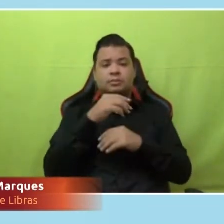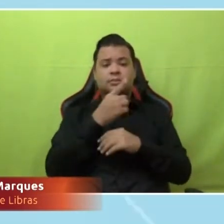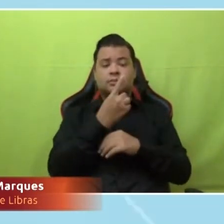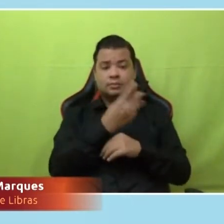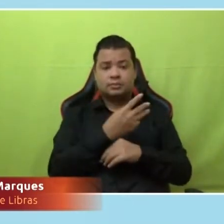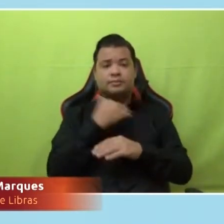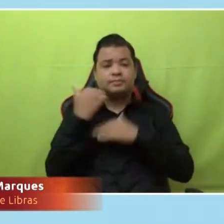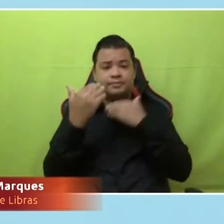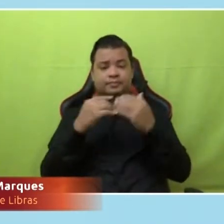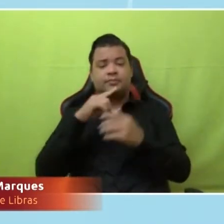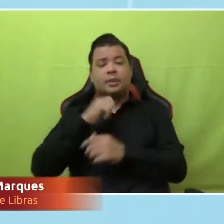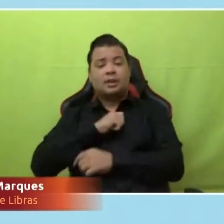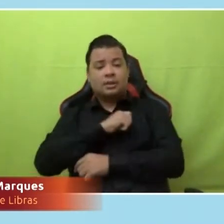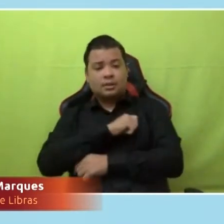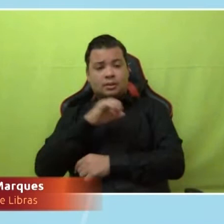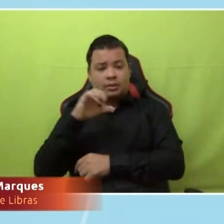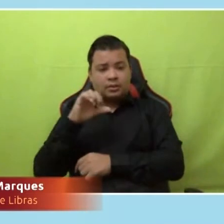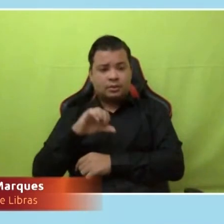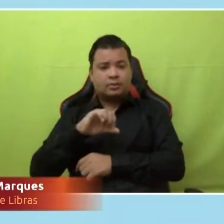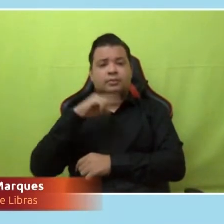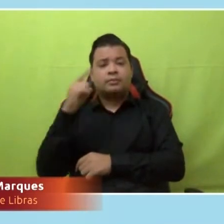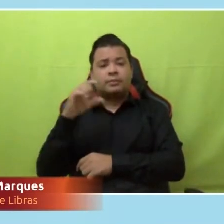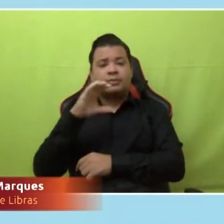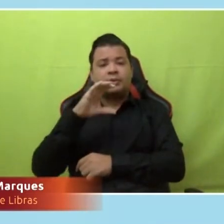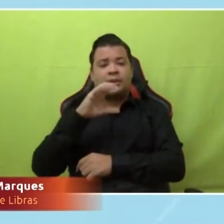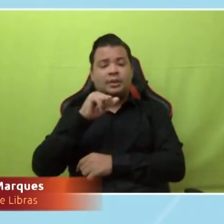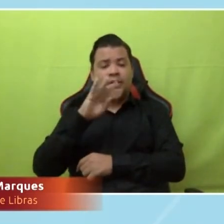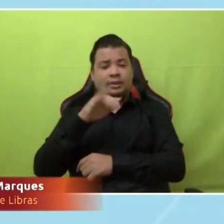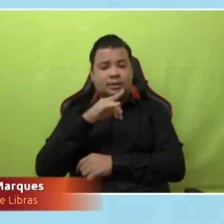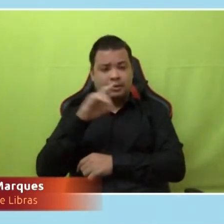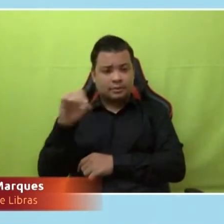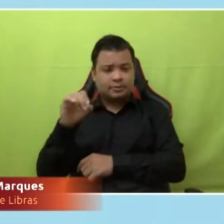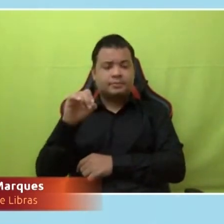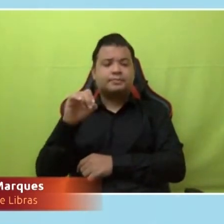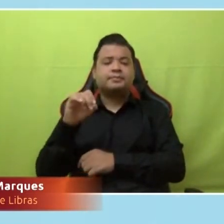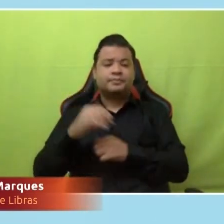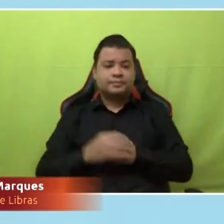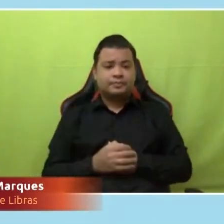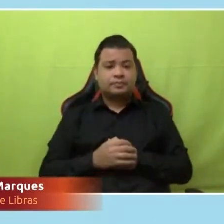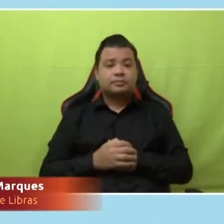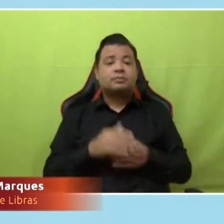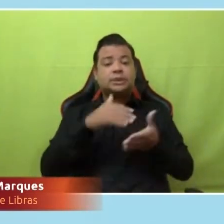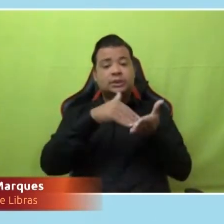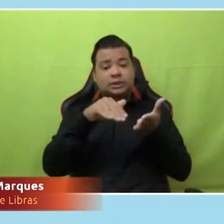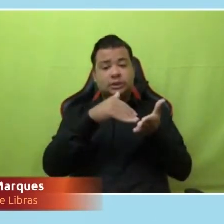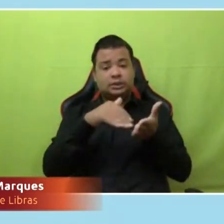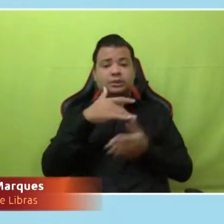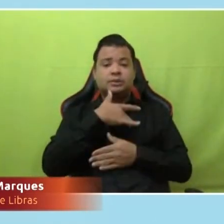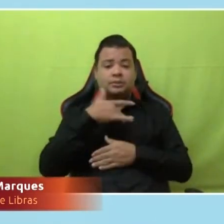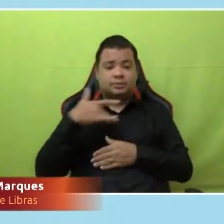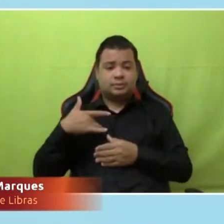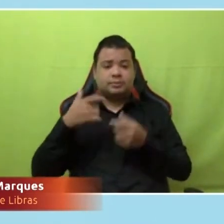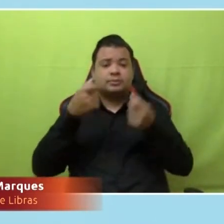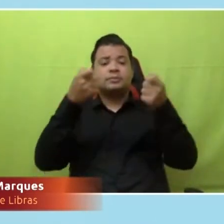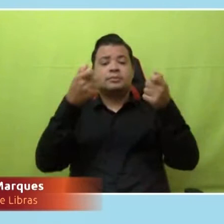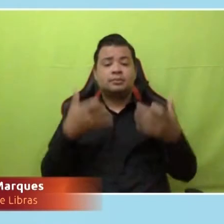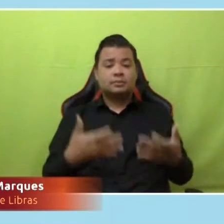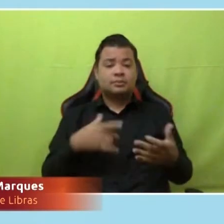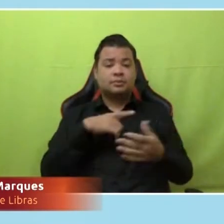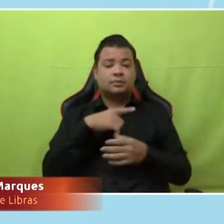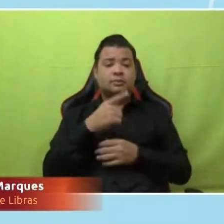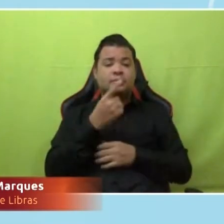6 mortes. E a Secretaria Estadual de Saúde informou ainda que 131 óbitos ainda estão